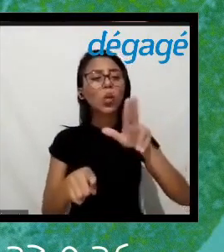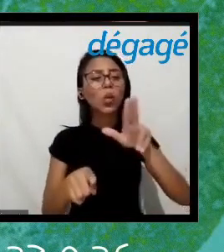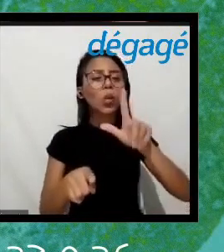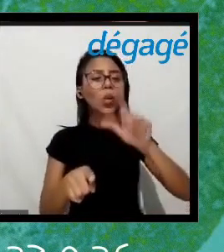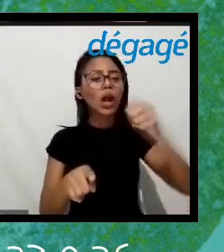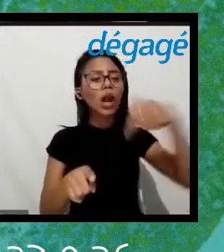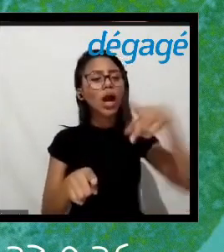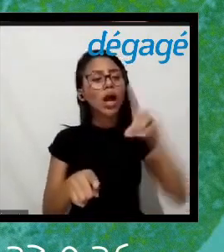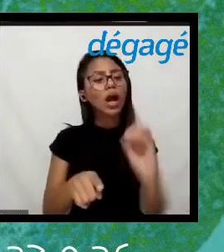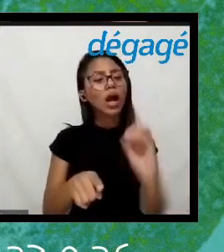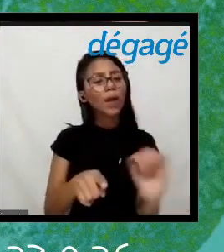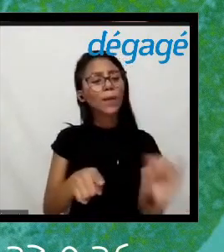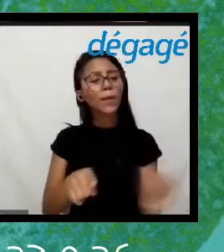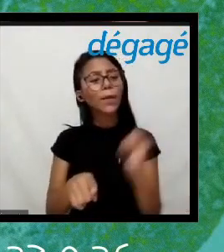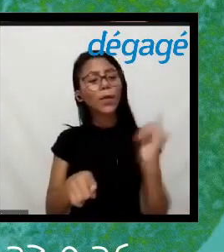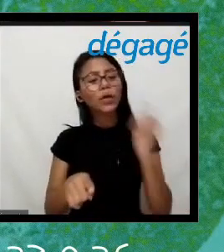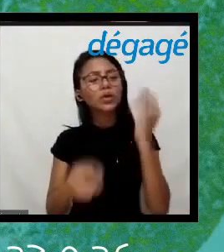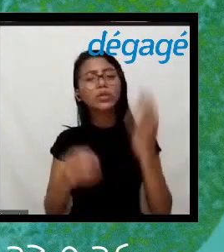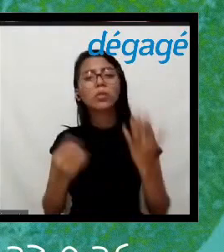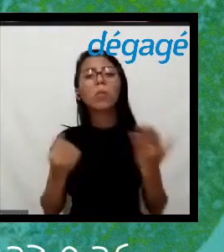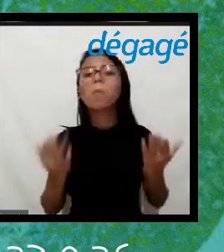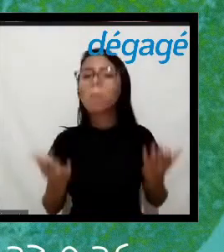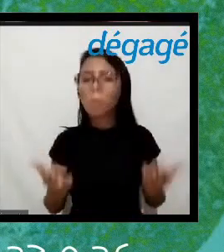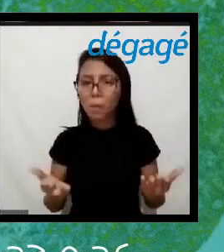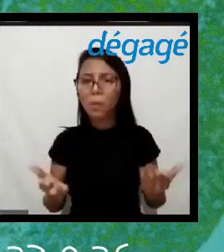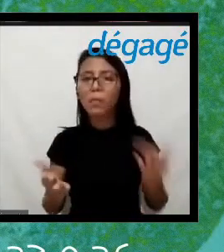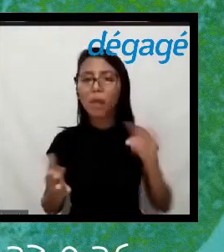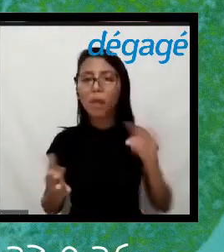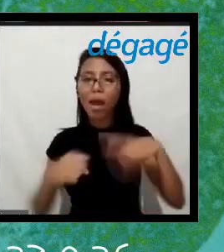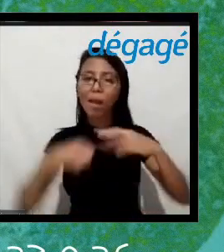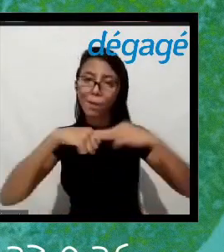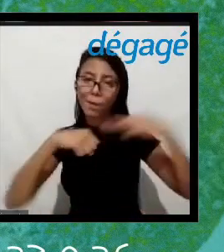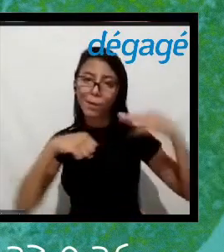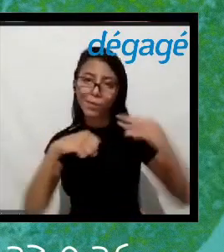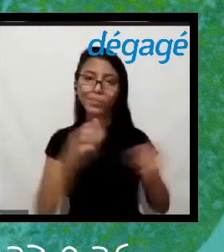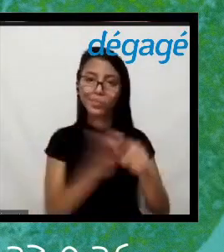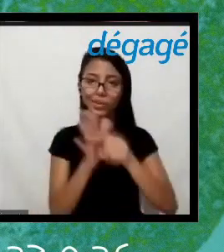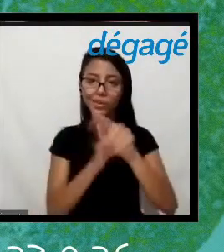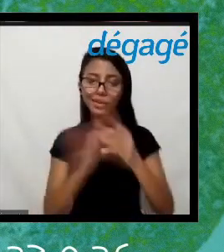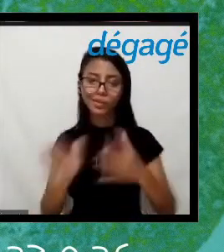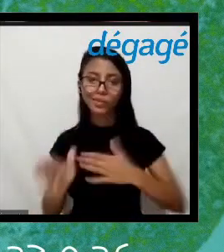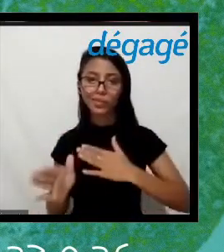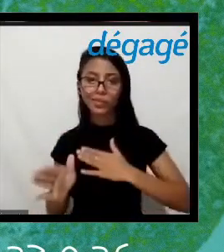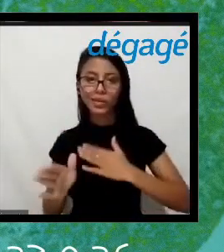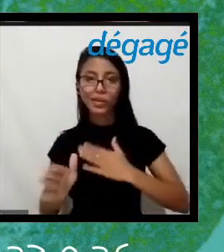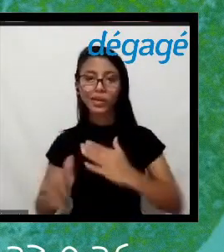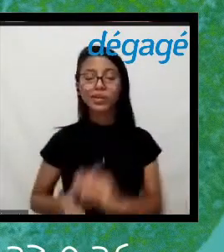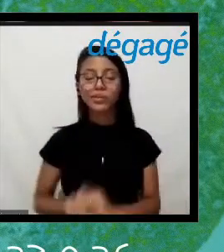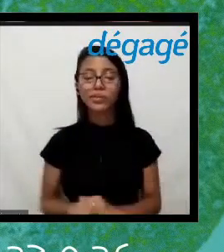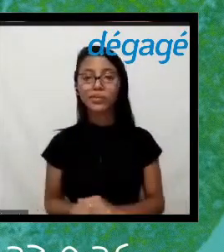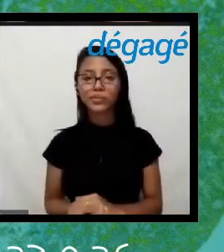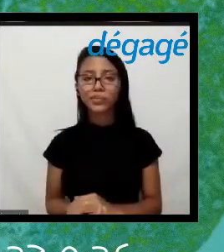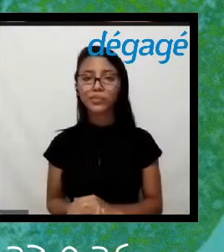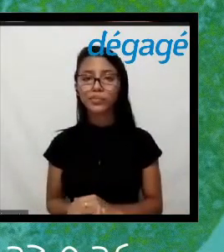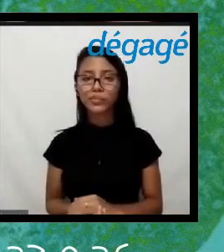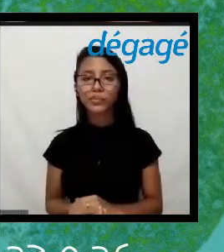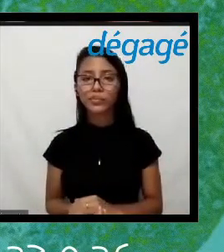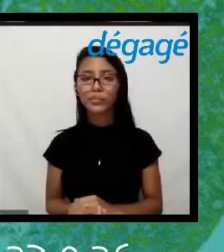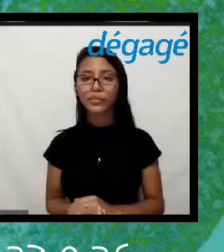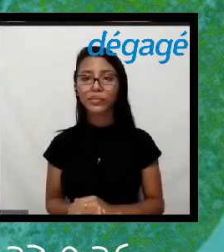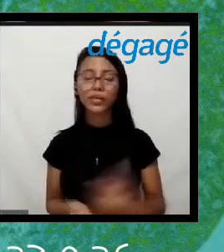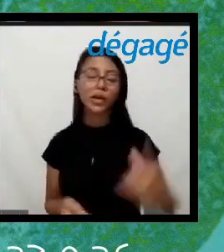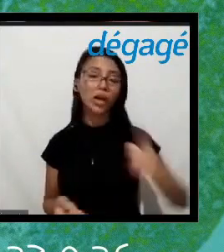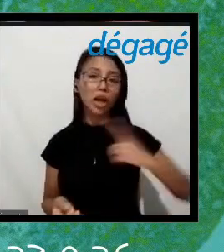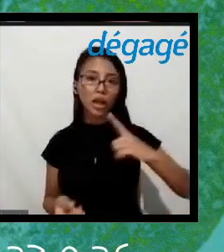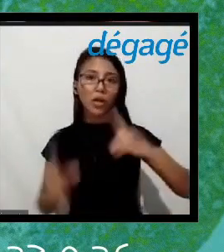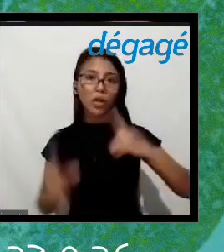dita inclusiva, onde as pessoas com autismo estão inseridas nas classes regulares de ensino, com toda a sua diferença na comunicação,